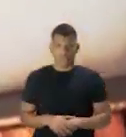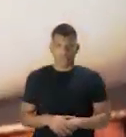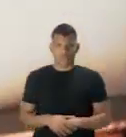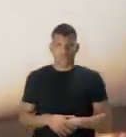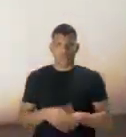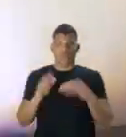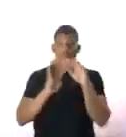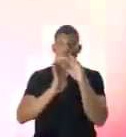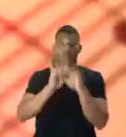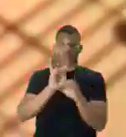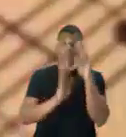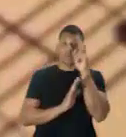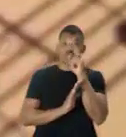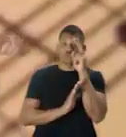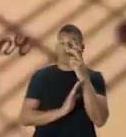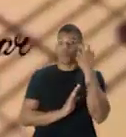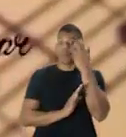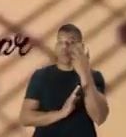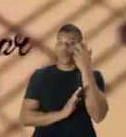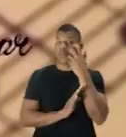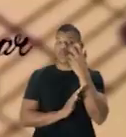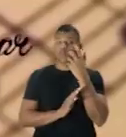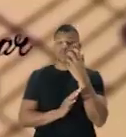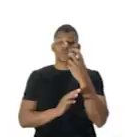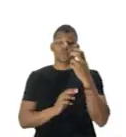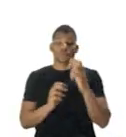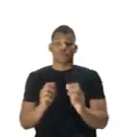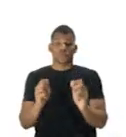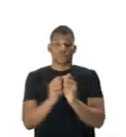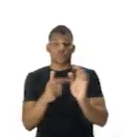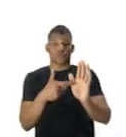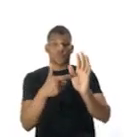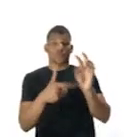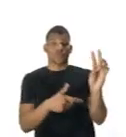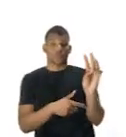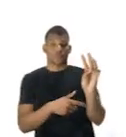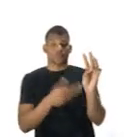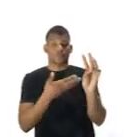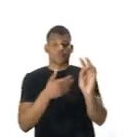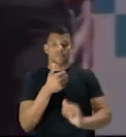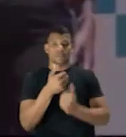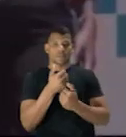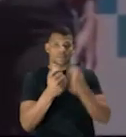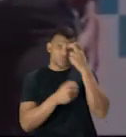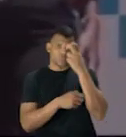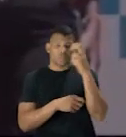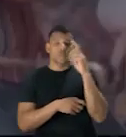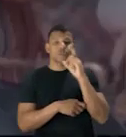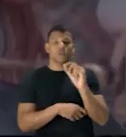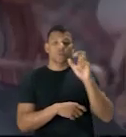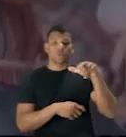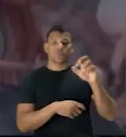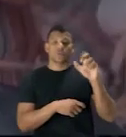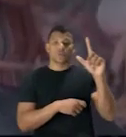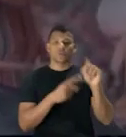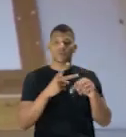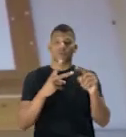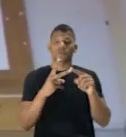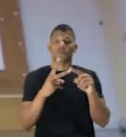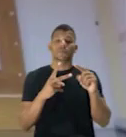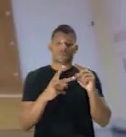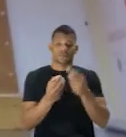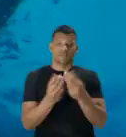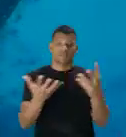Programa História da Música, com Ulisses Gaspar. Apoio Cultural, Enel. A Enel